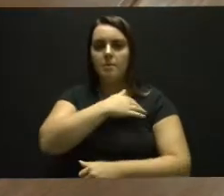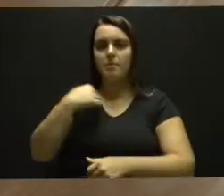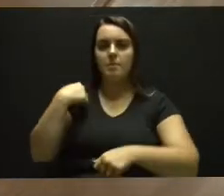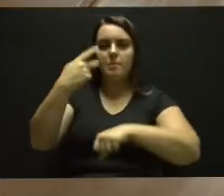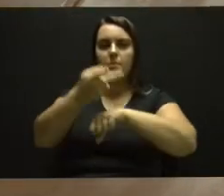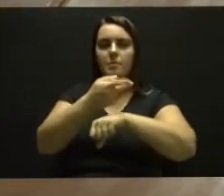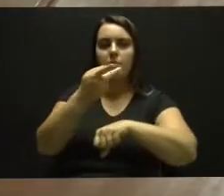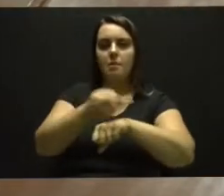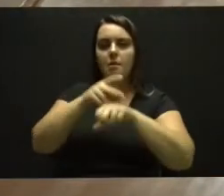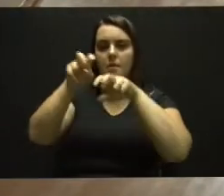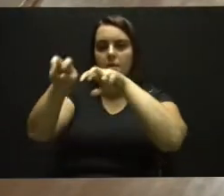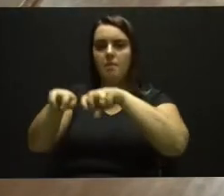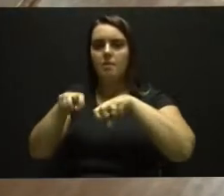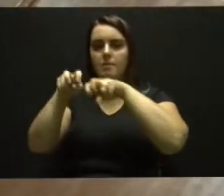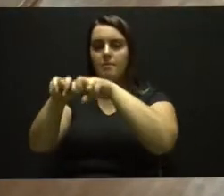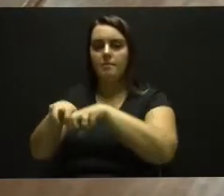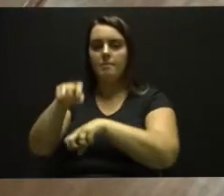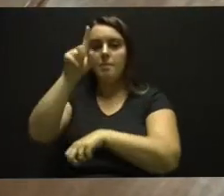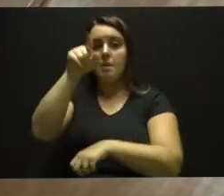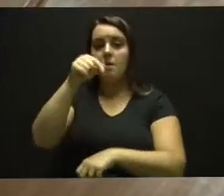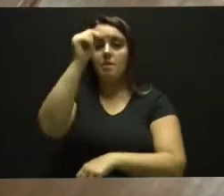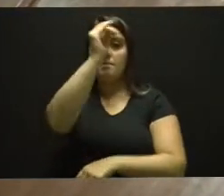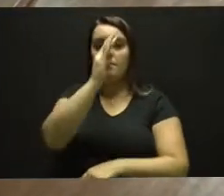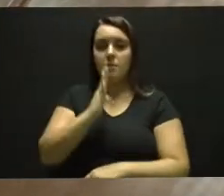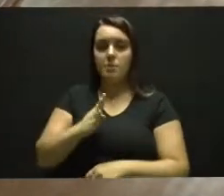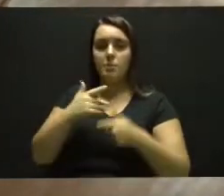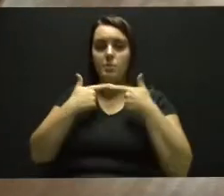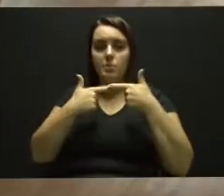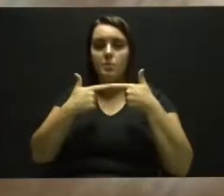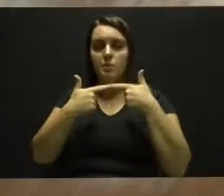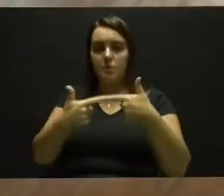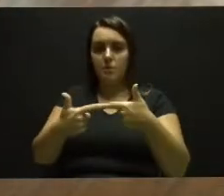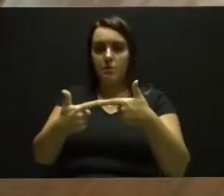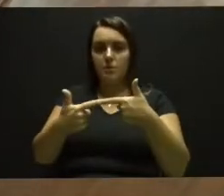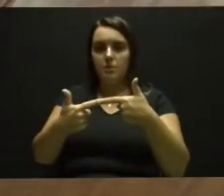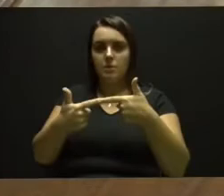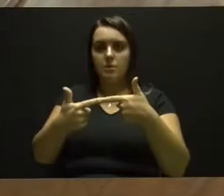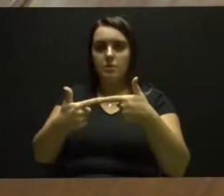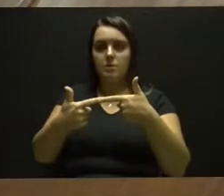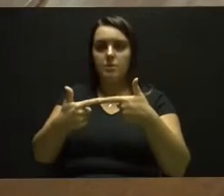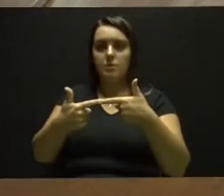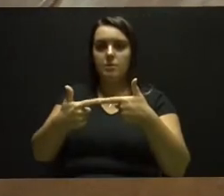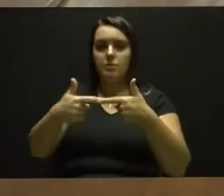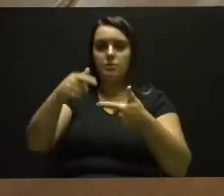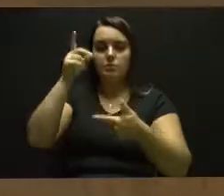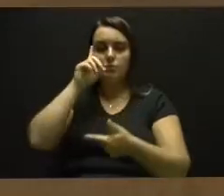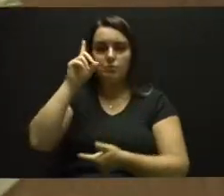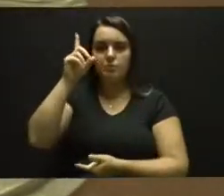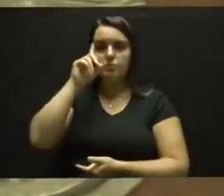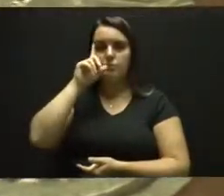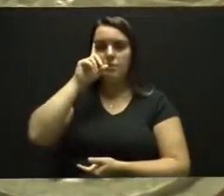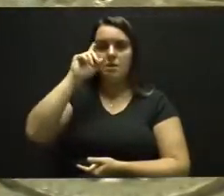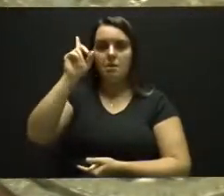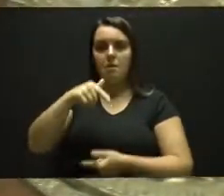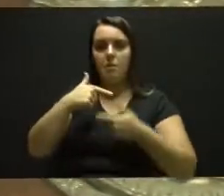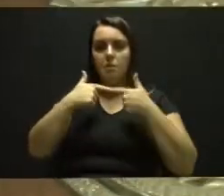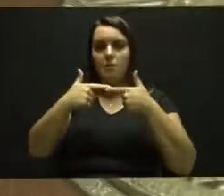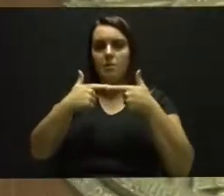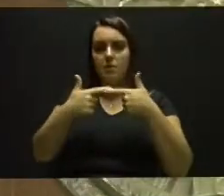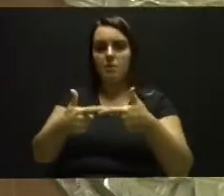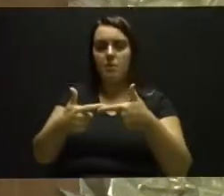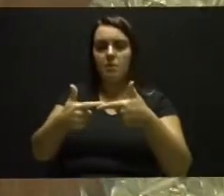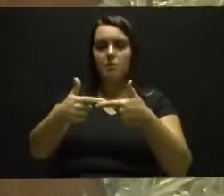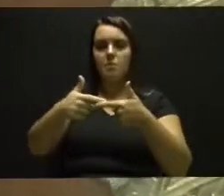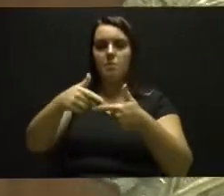é o brasil intrépido é o brasil do qual cai de tacape é o braço o ouvido em tel aviv ter as mãos